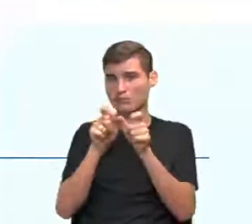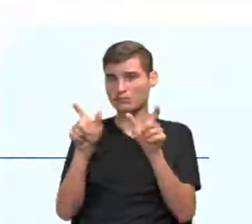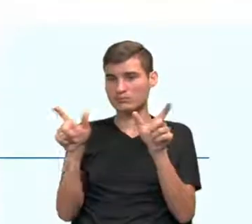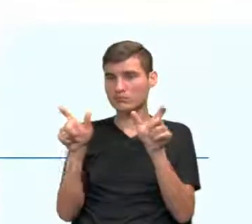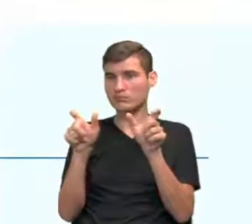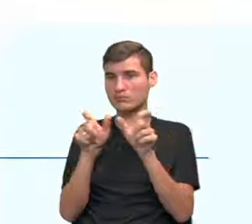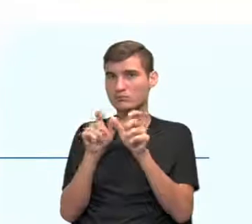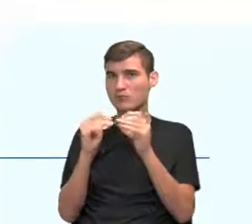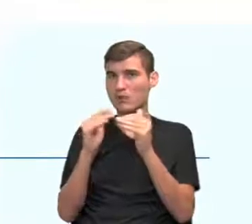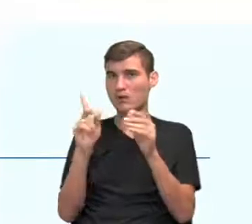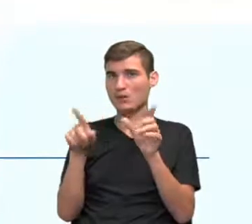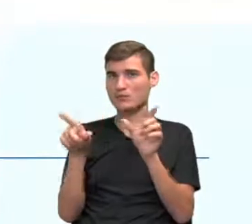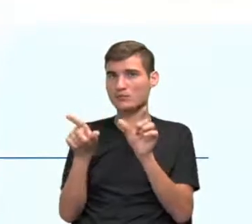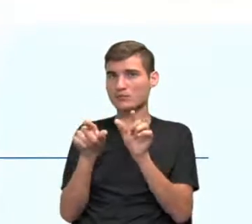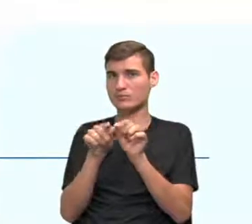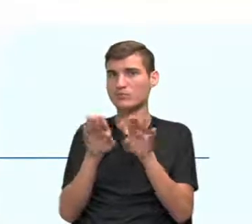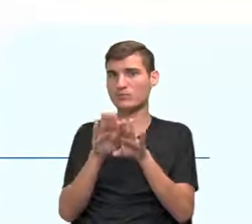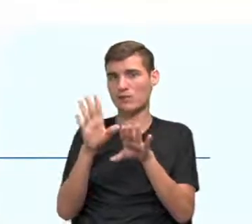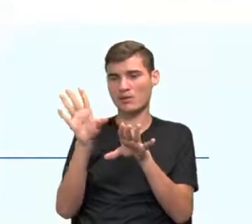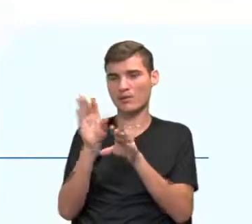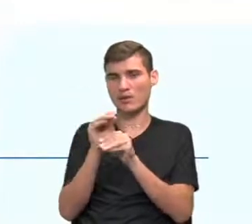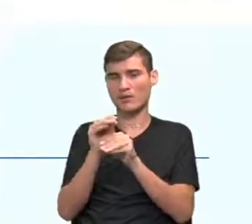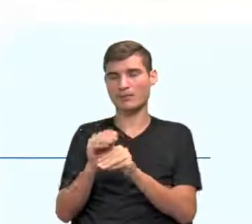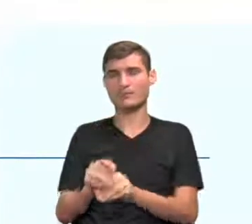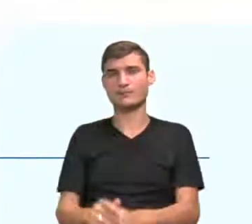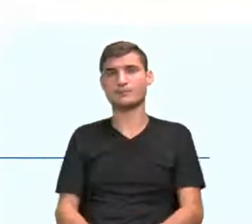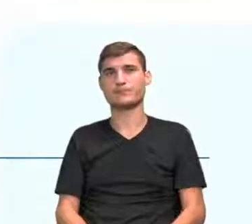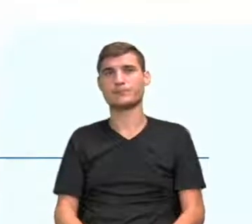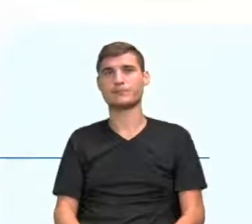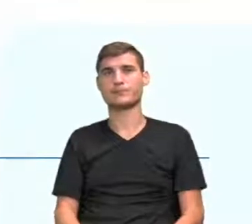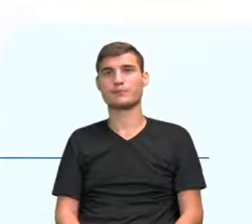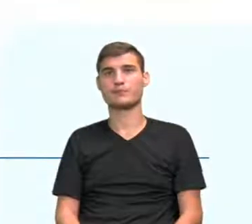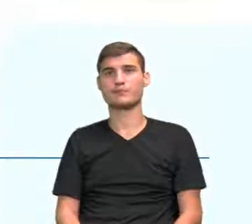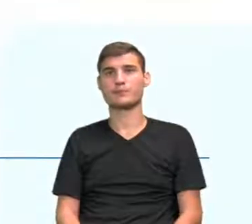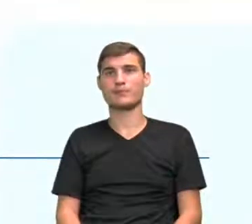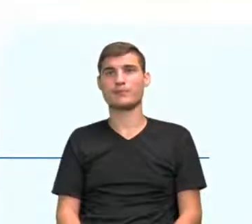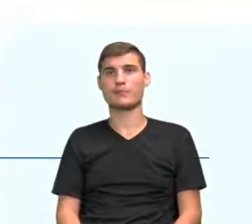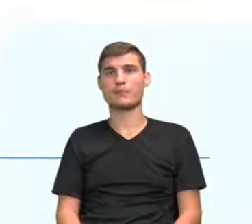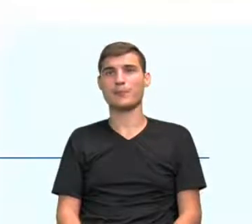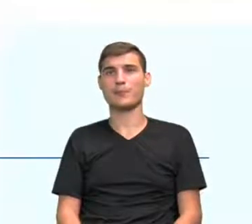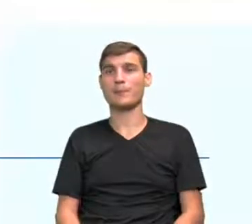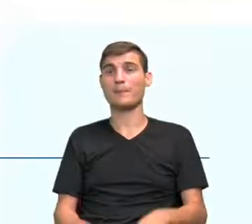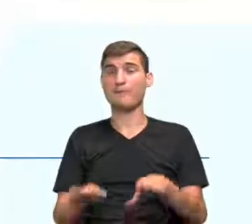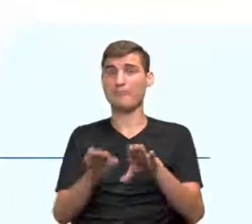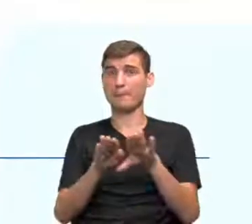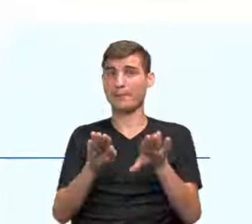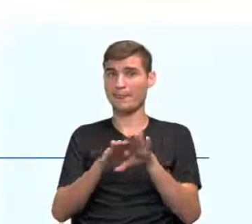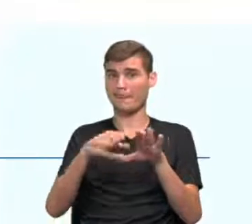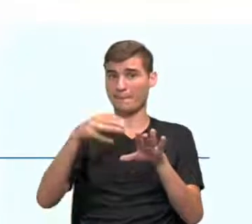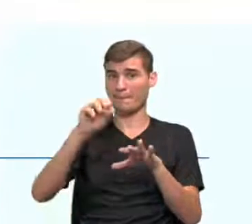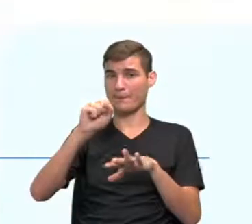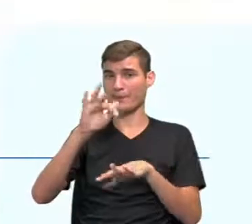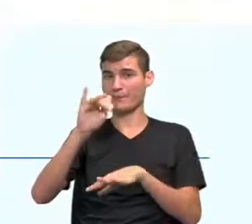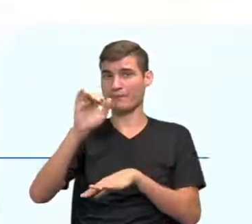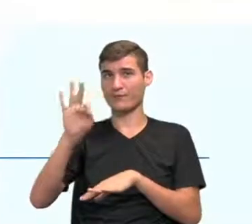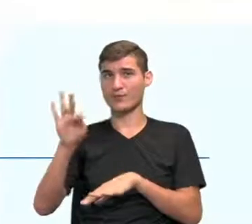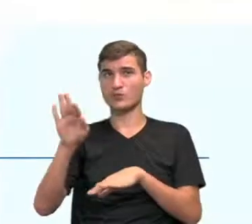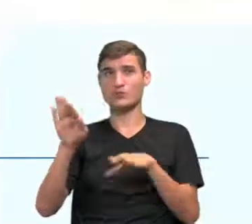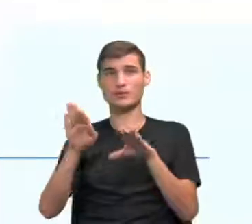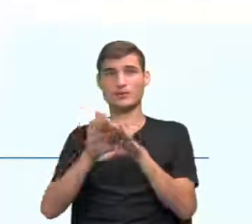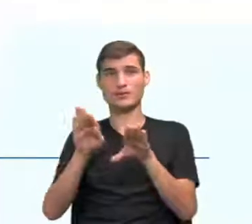largura do pulso, diminui a intensidade do LED. Consigo fazer controle de MOSFET. MOSFET,